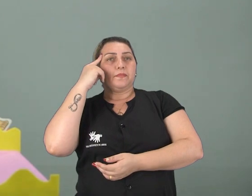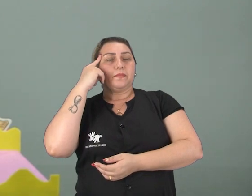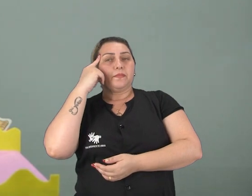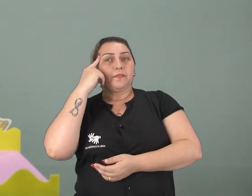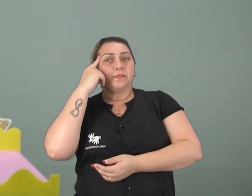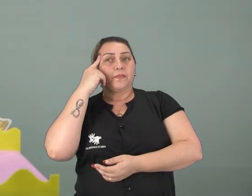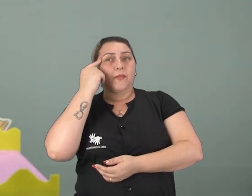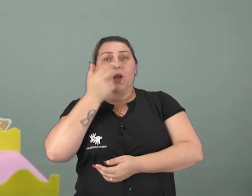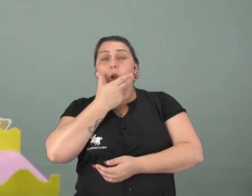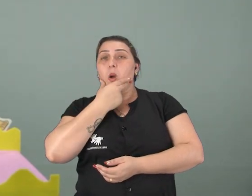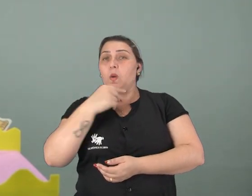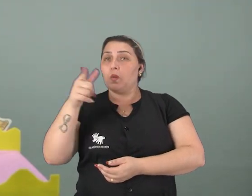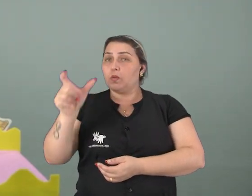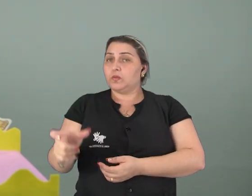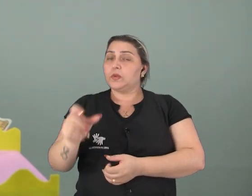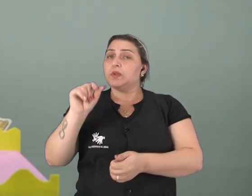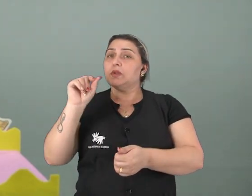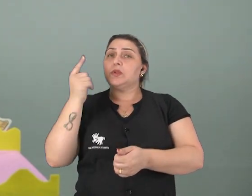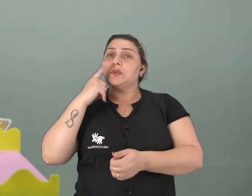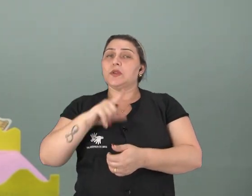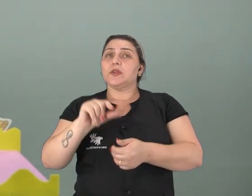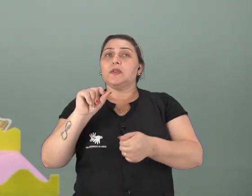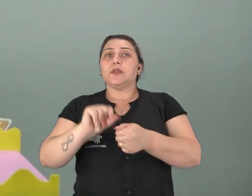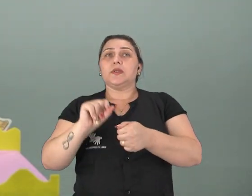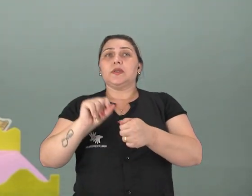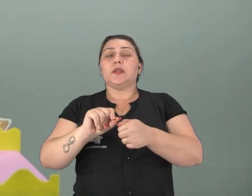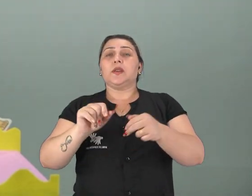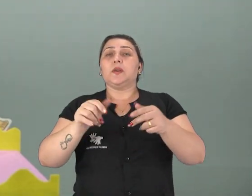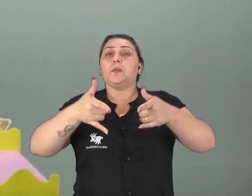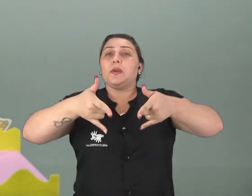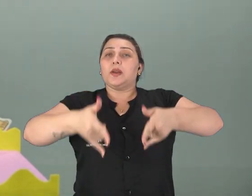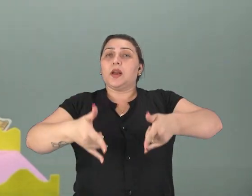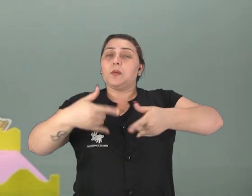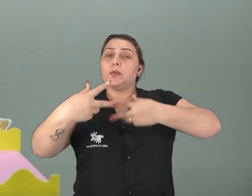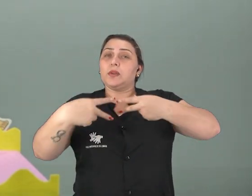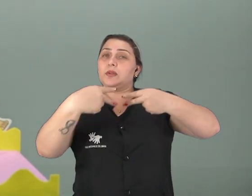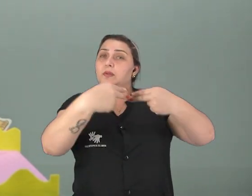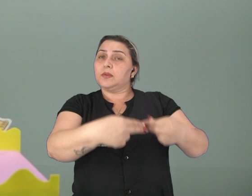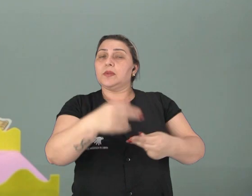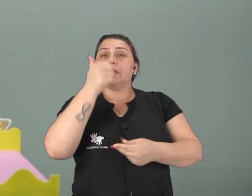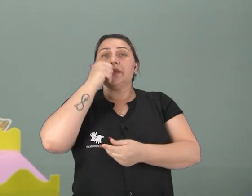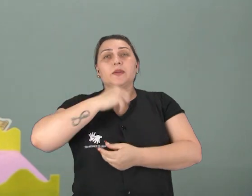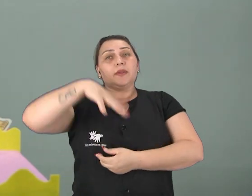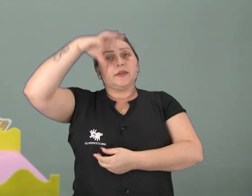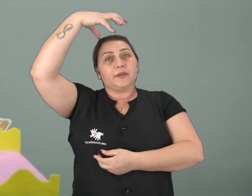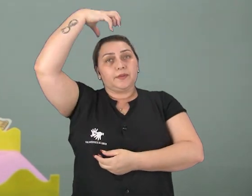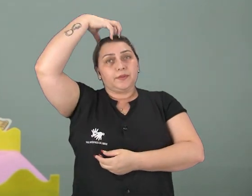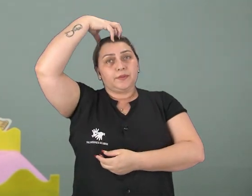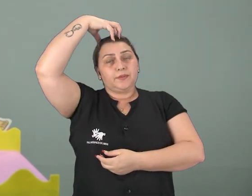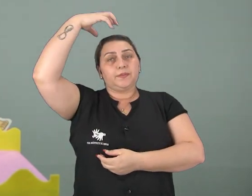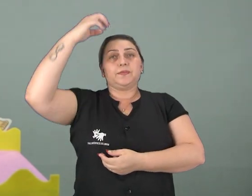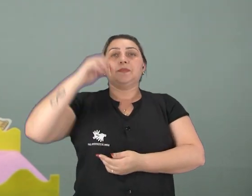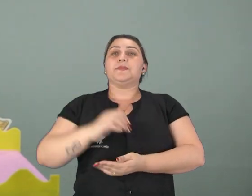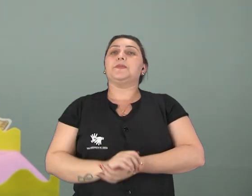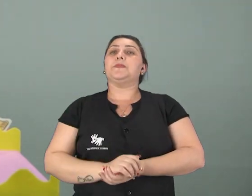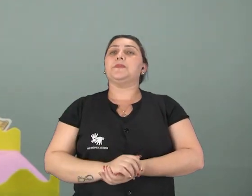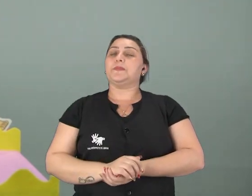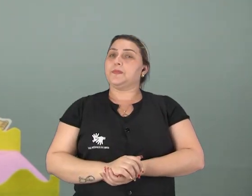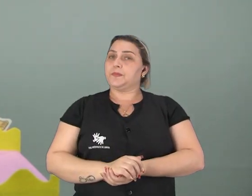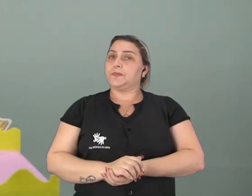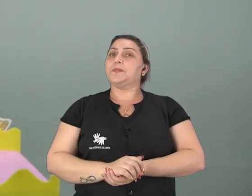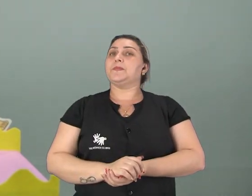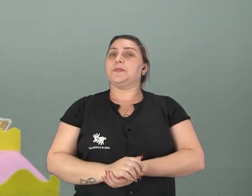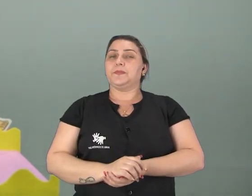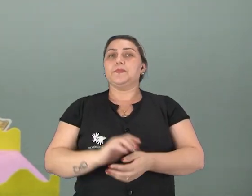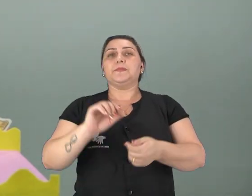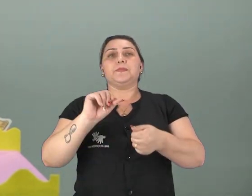que o carpinteiro consegue fazer uma cama para eu dar de presente para a rainha? E foi isso que